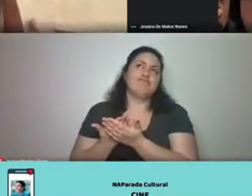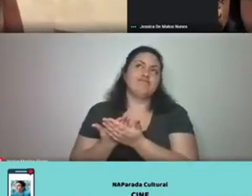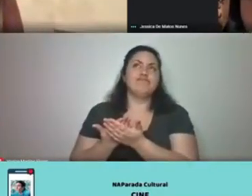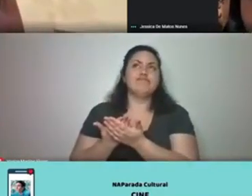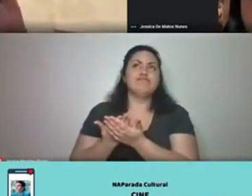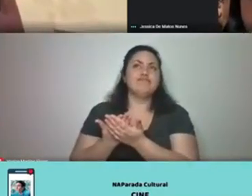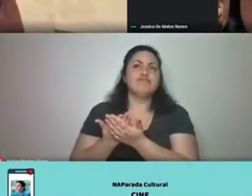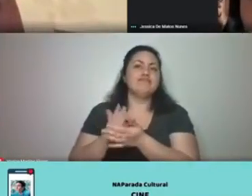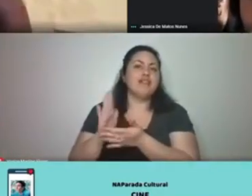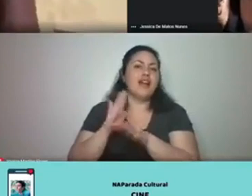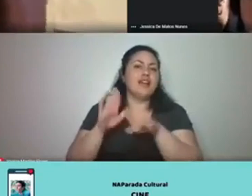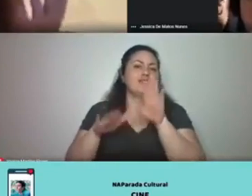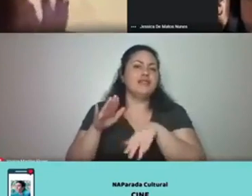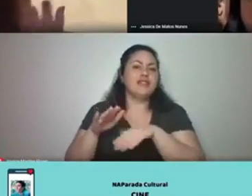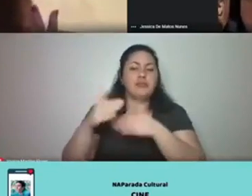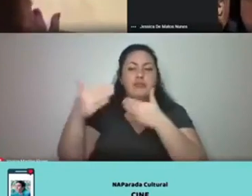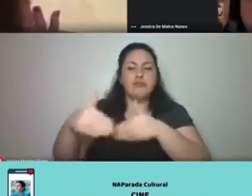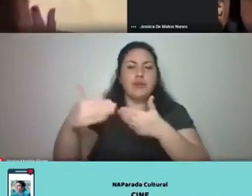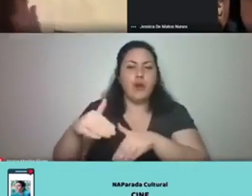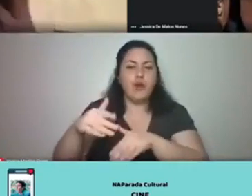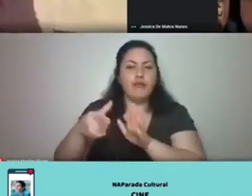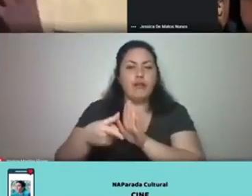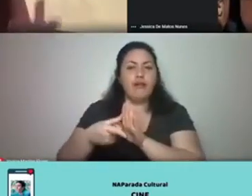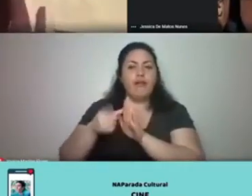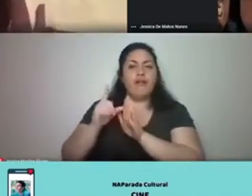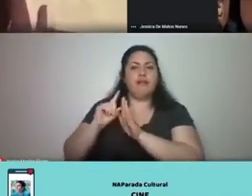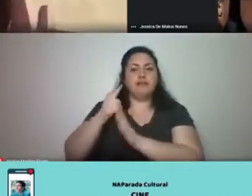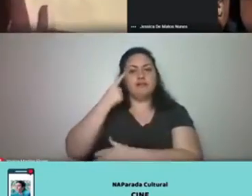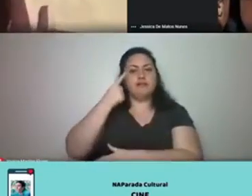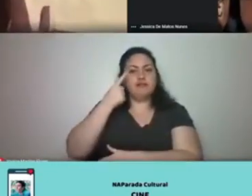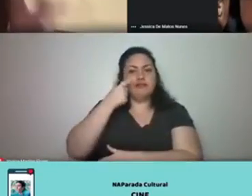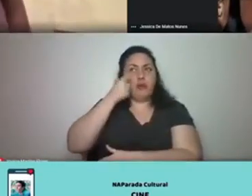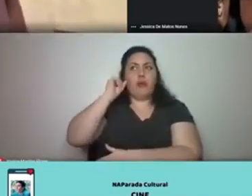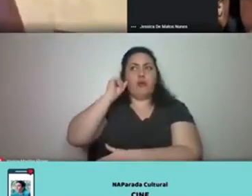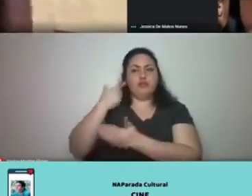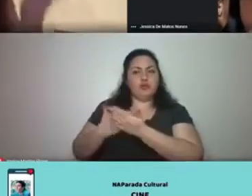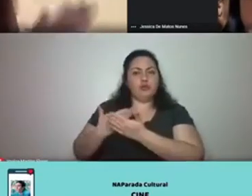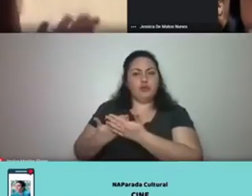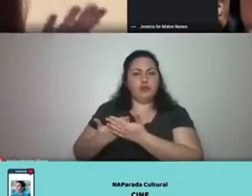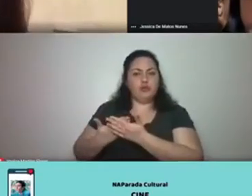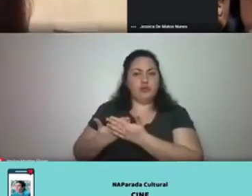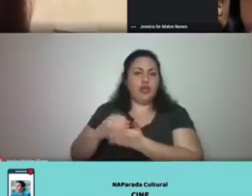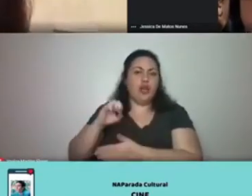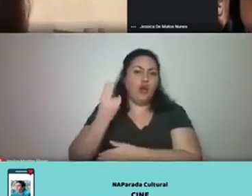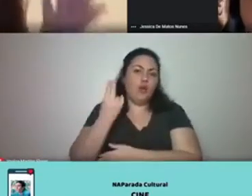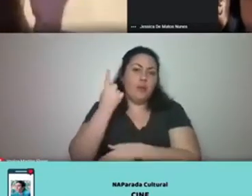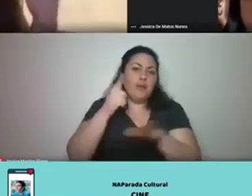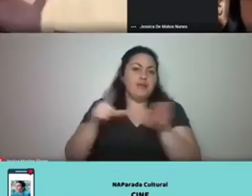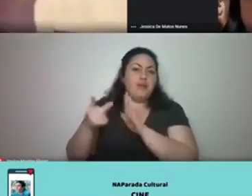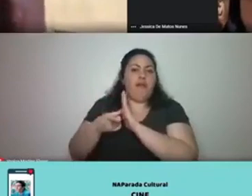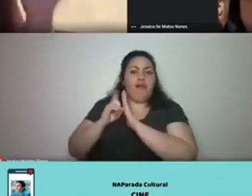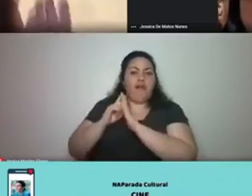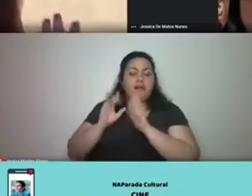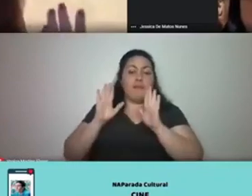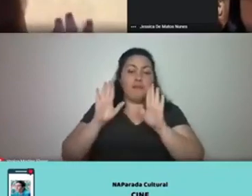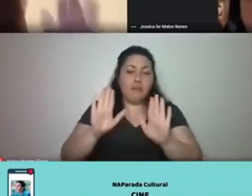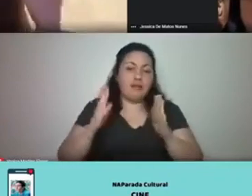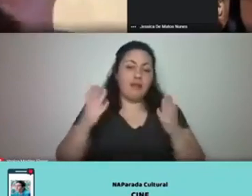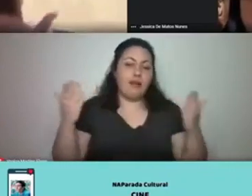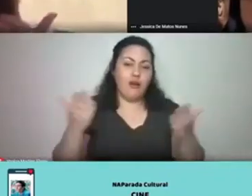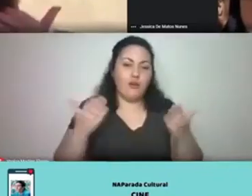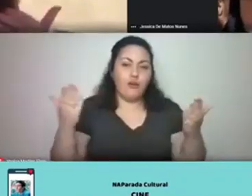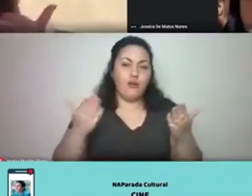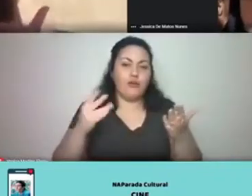antes da prova, né, uma semana antes, e agora não que fosse ruim, assim, mas agora